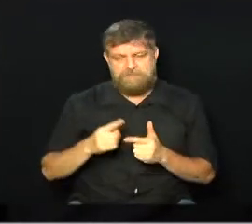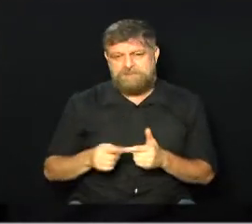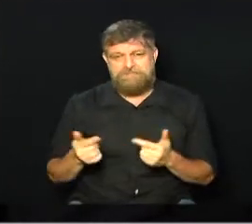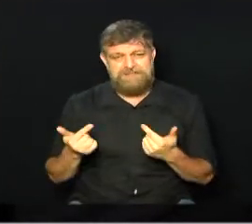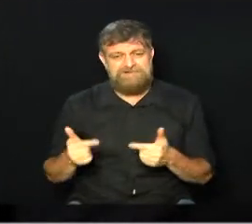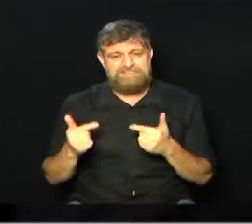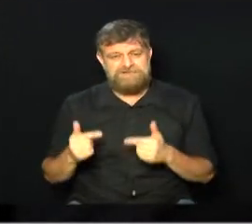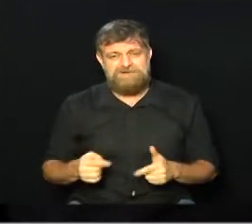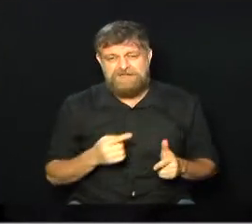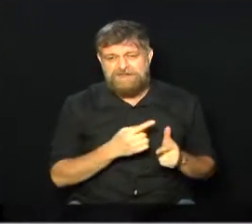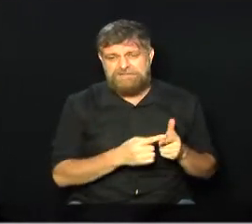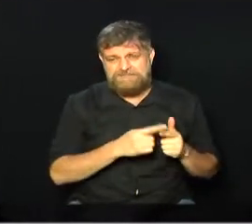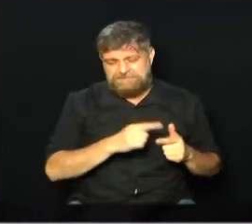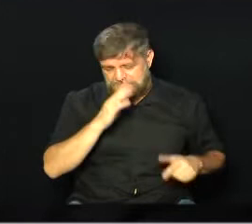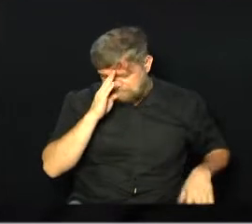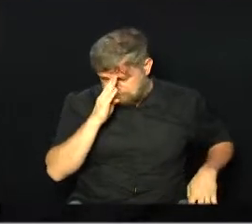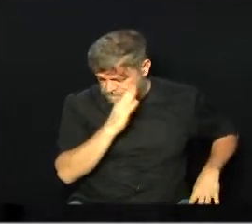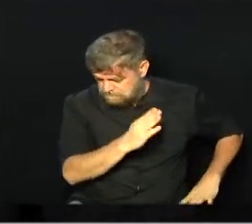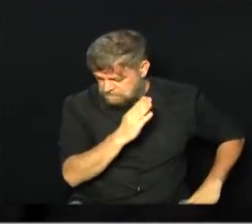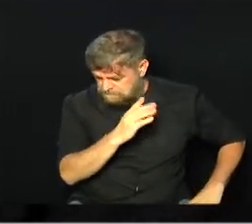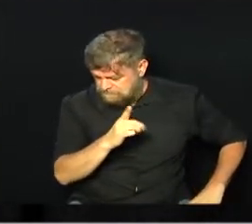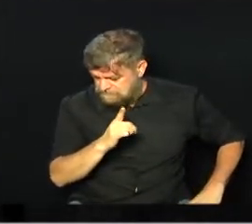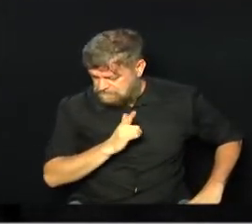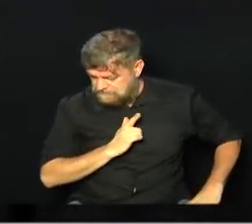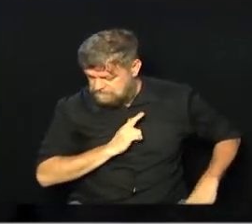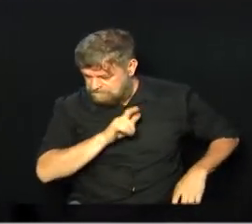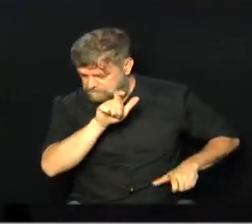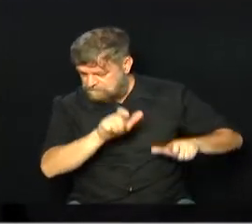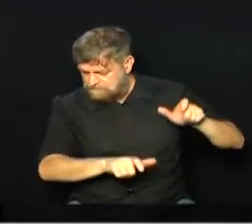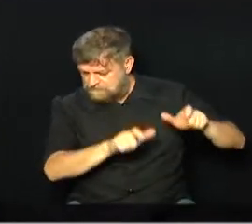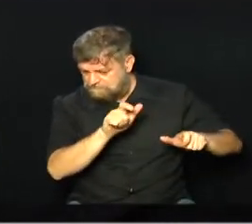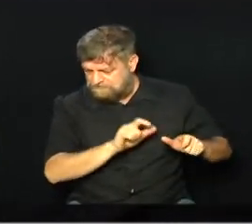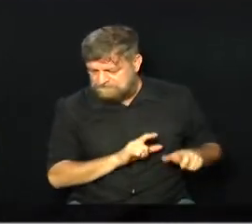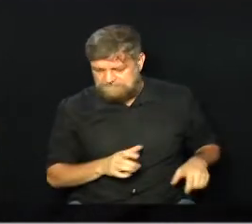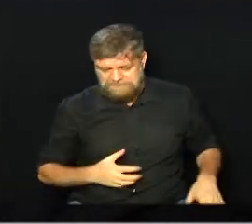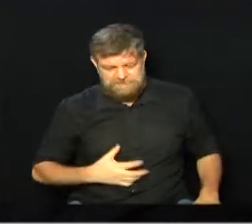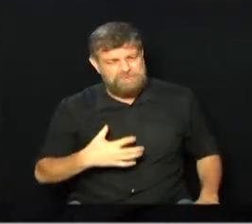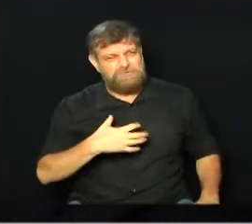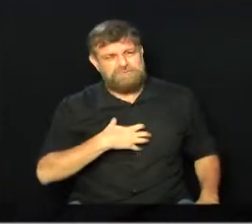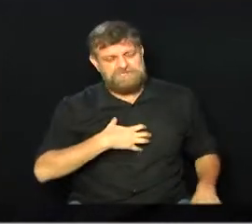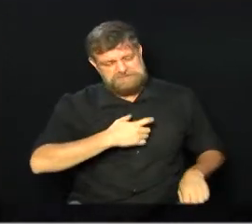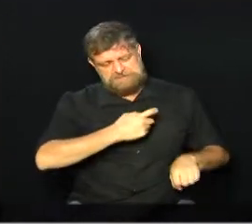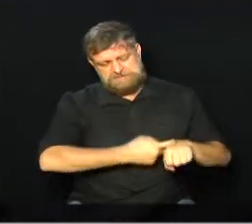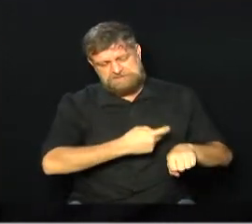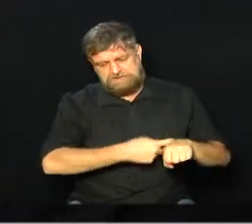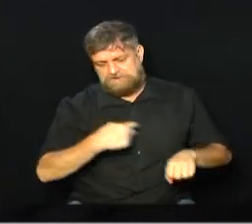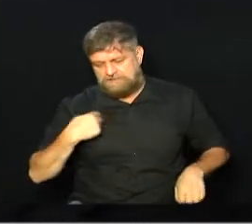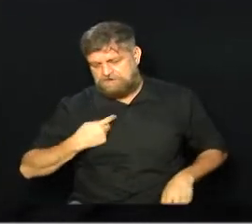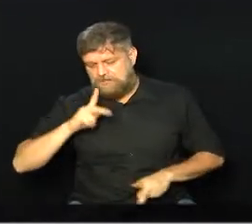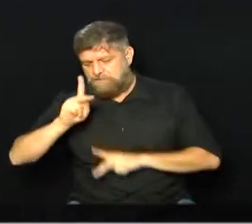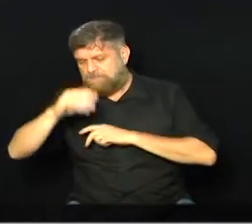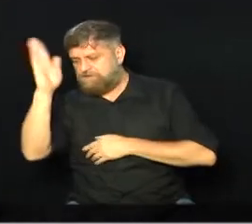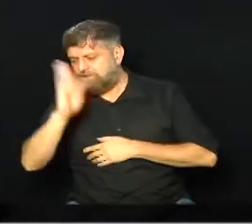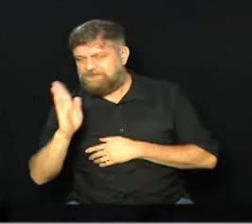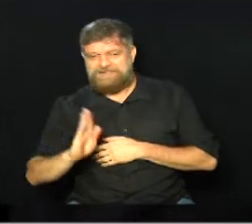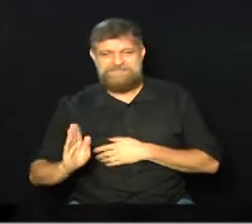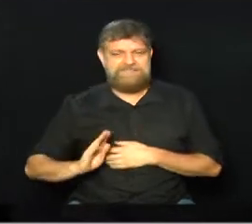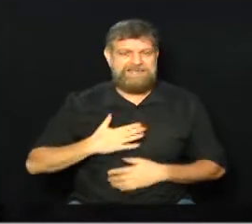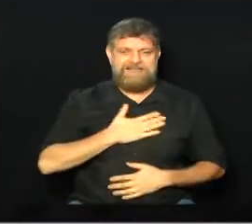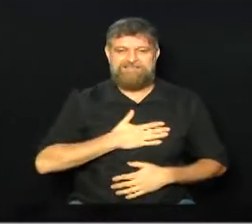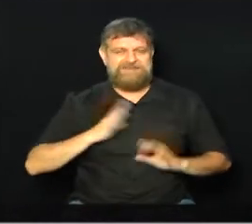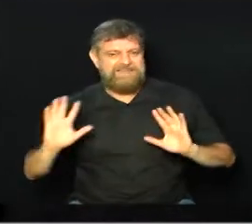maior problema mesmo foi o pessoal turco, que é muito fechado. A gente brasileiro gosta muito de bagunça, de barra,